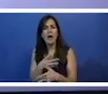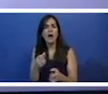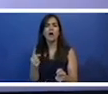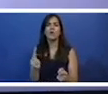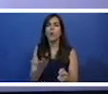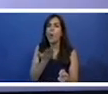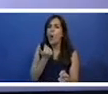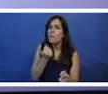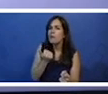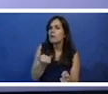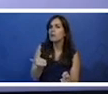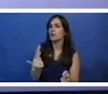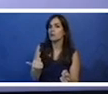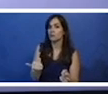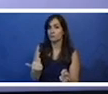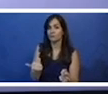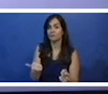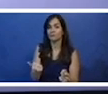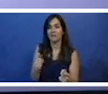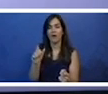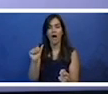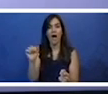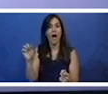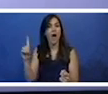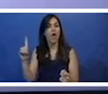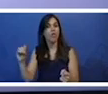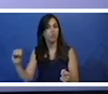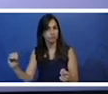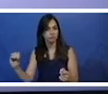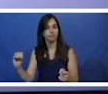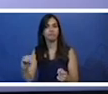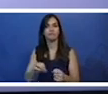comido, ok? Ado ou ido.